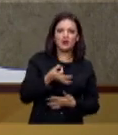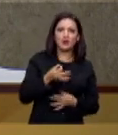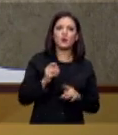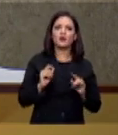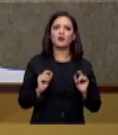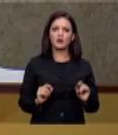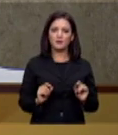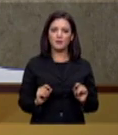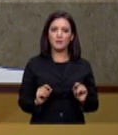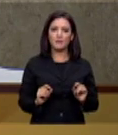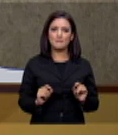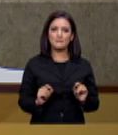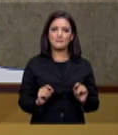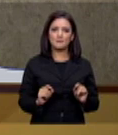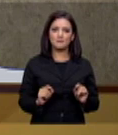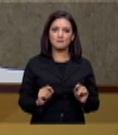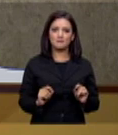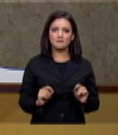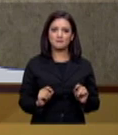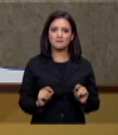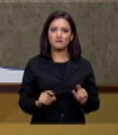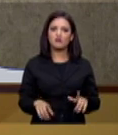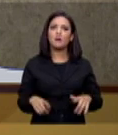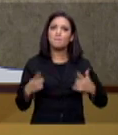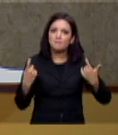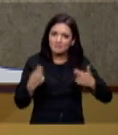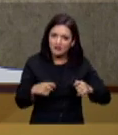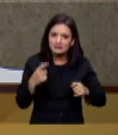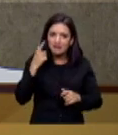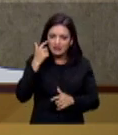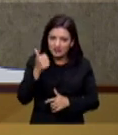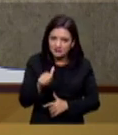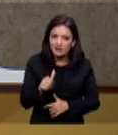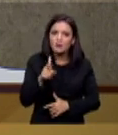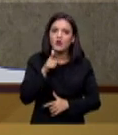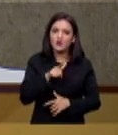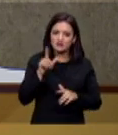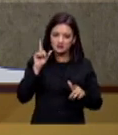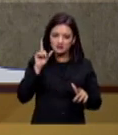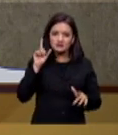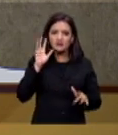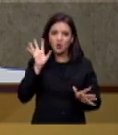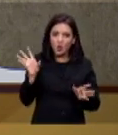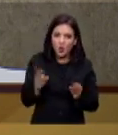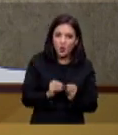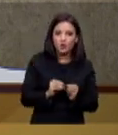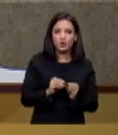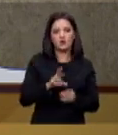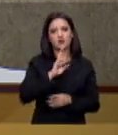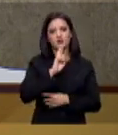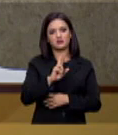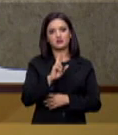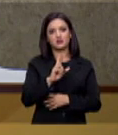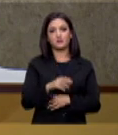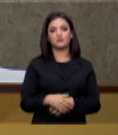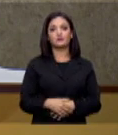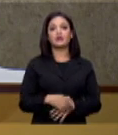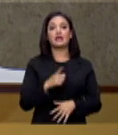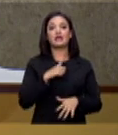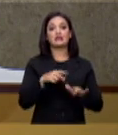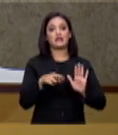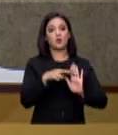estado de fato tem de ser levado em consideração para que nós possamos concluir o resultado desse julgamento. Há uma regra